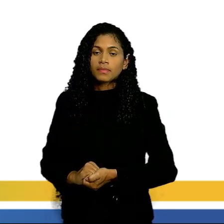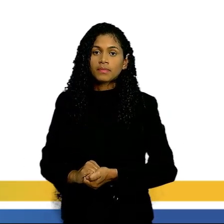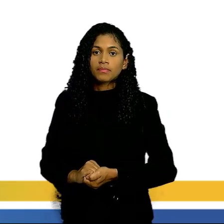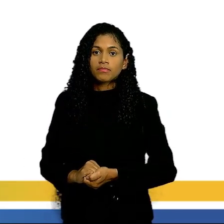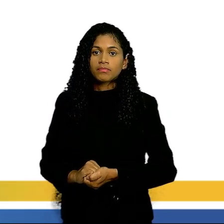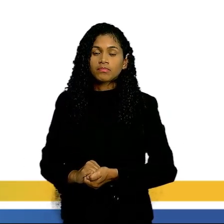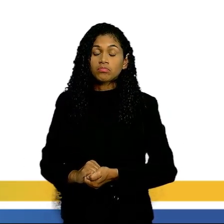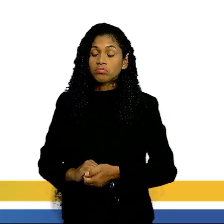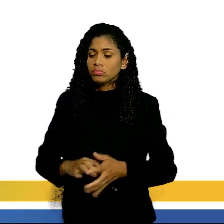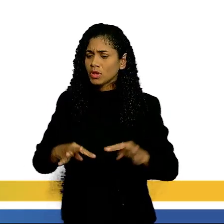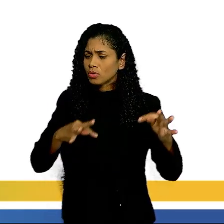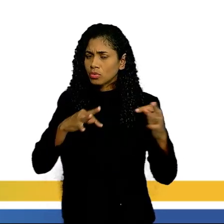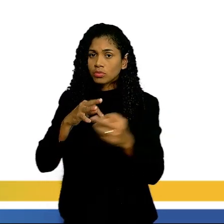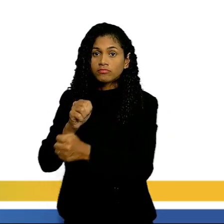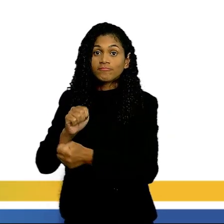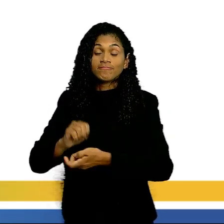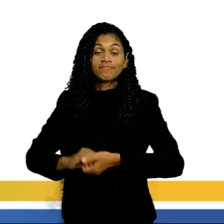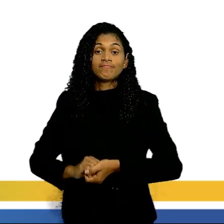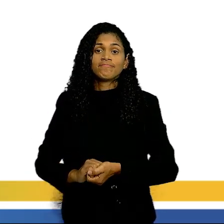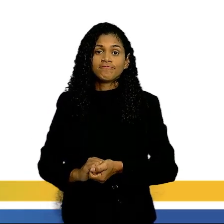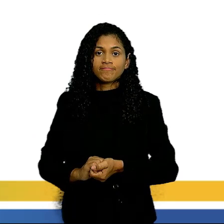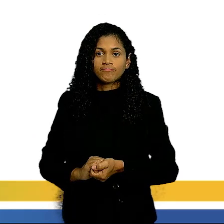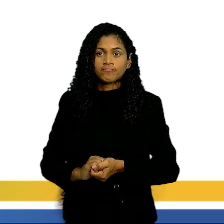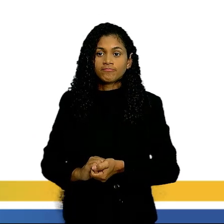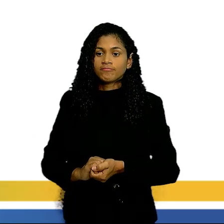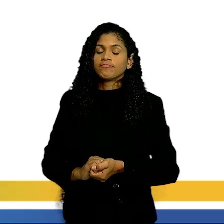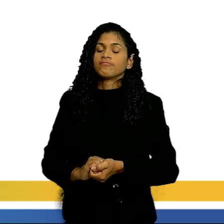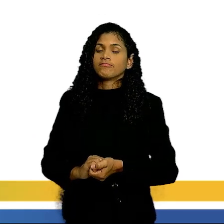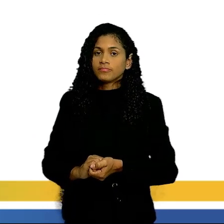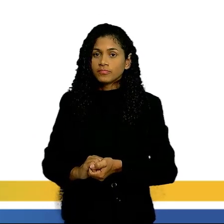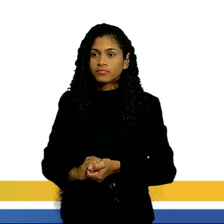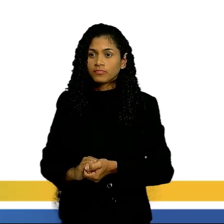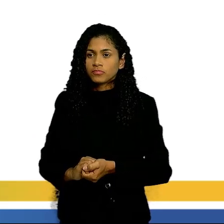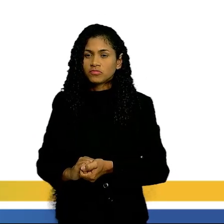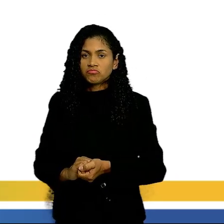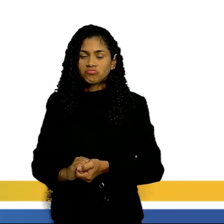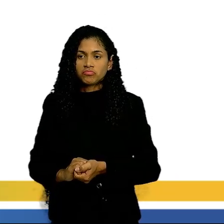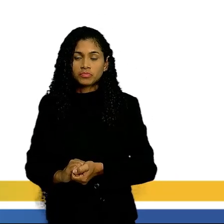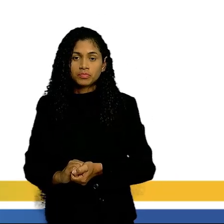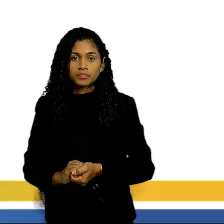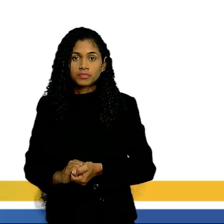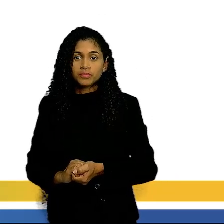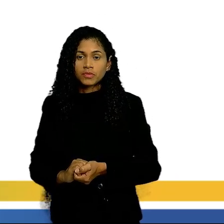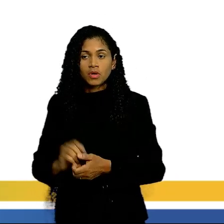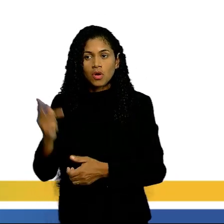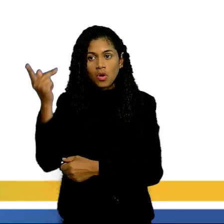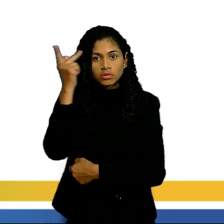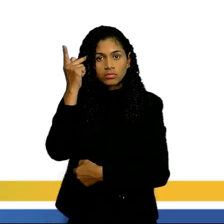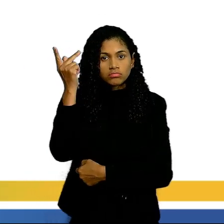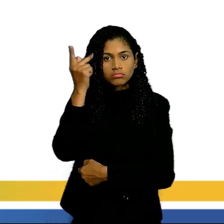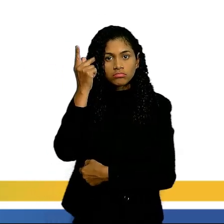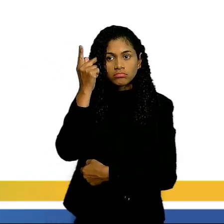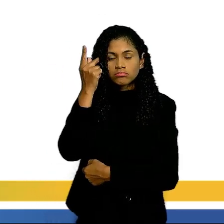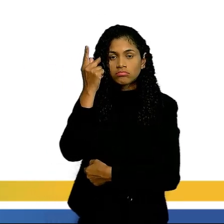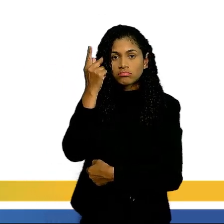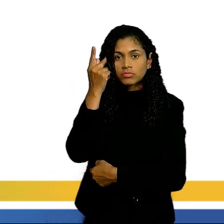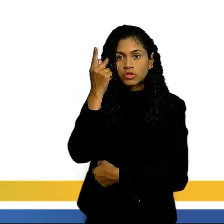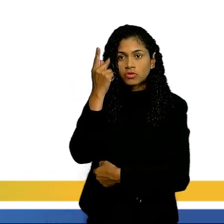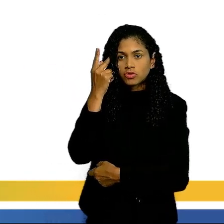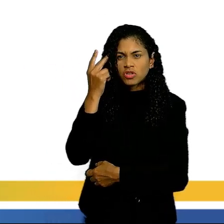E tudo isso, né, vai levar à insatisfação dos paulistas, que vão se organizar e se